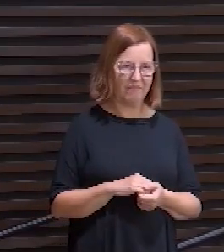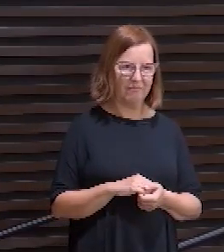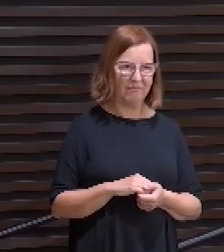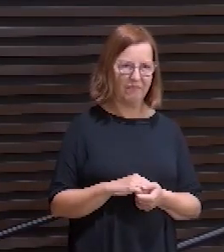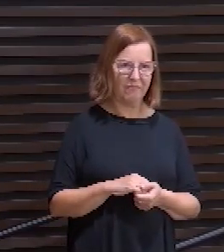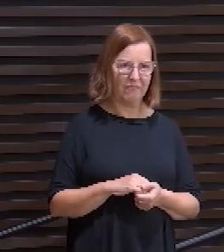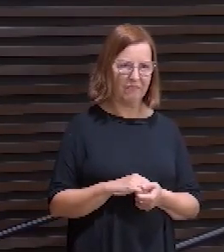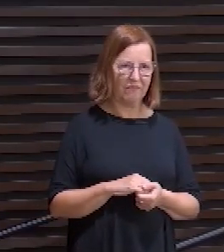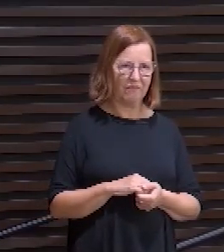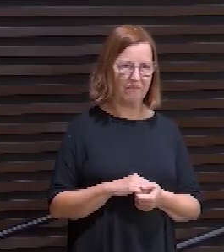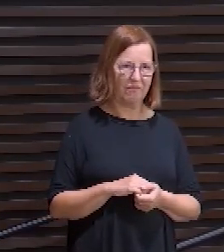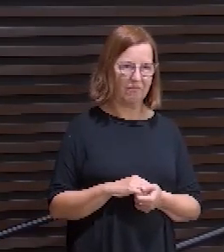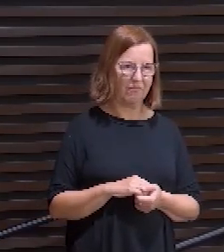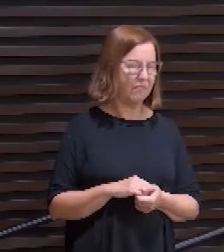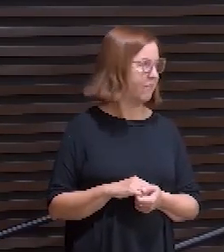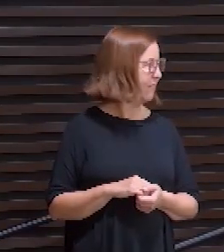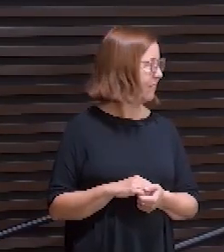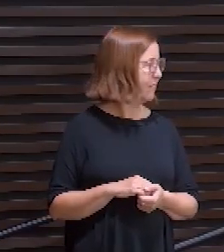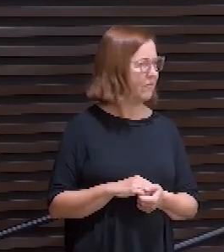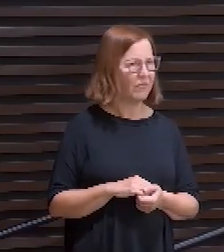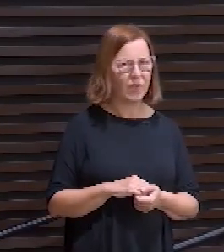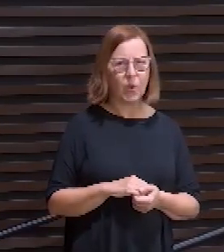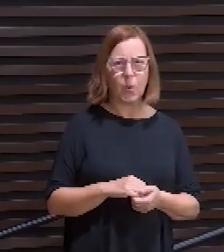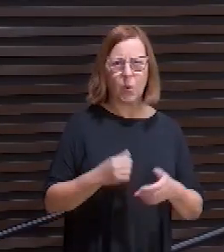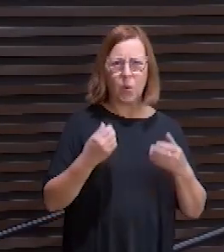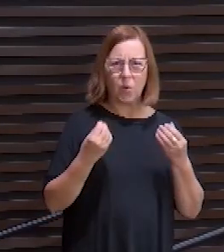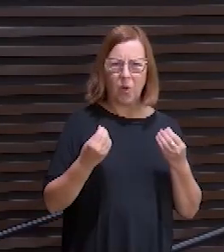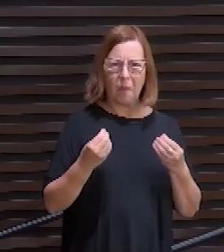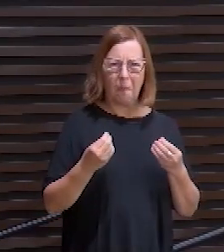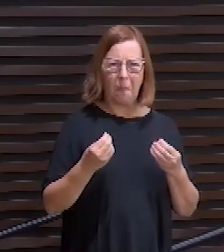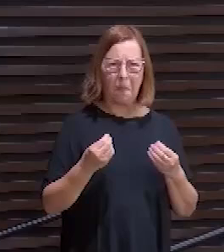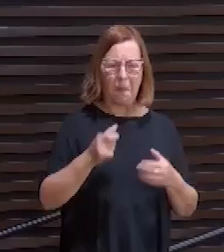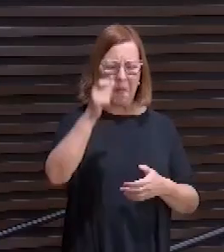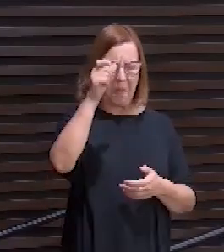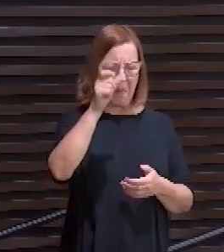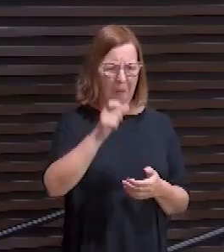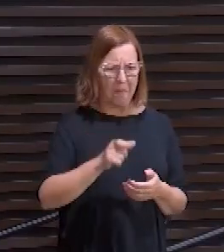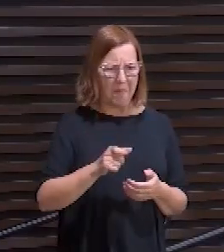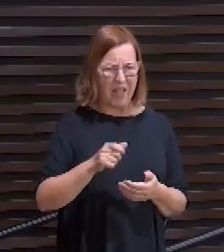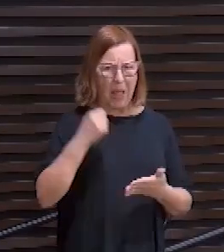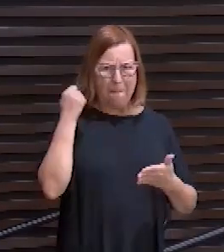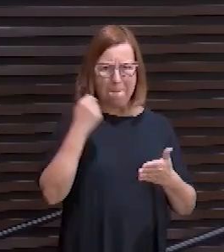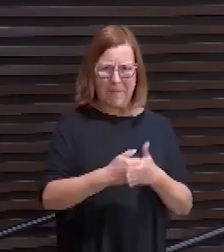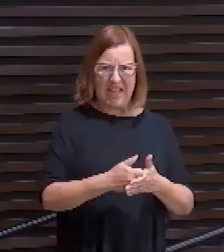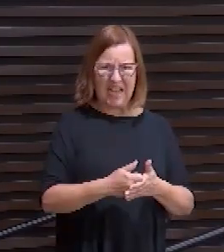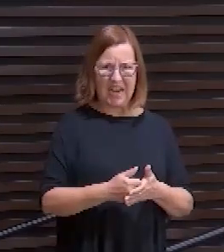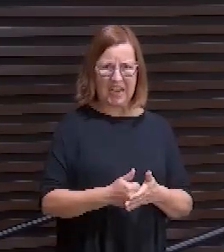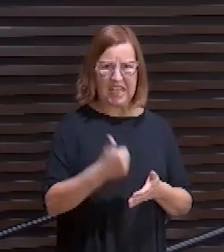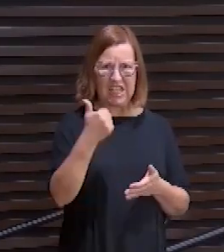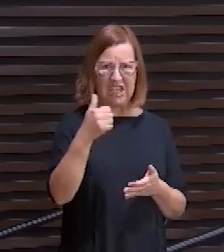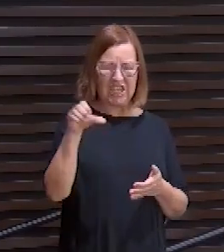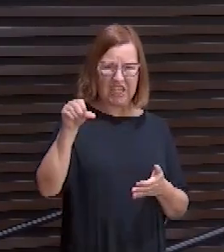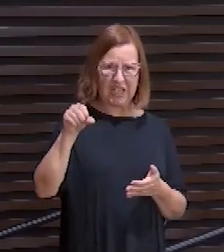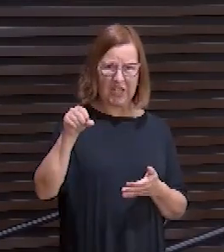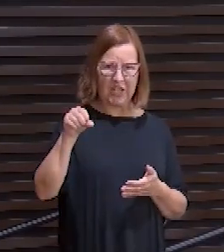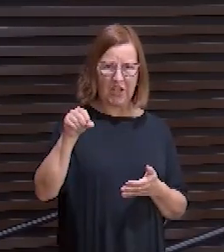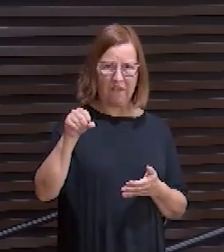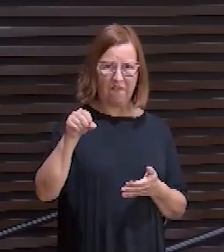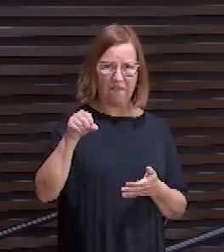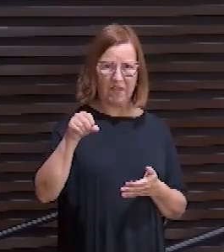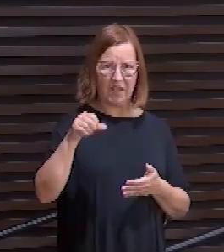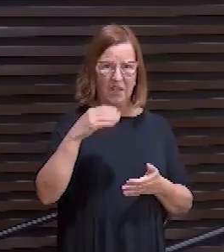que leva um cara a pagar 19 bilhões de dólares, oferecer um serviço maravilhoso, sem cobrar